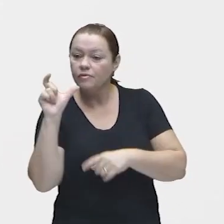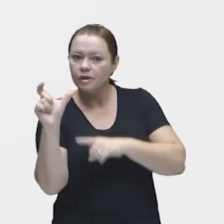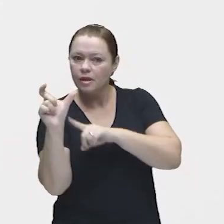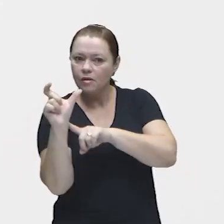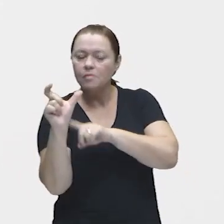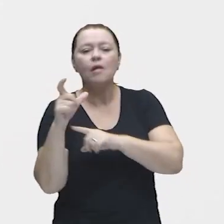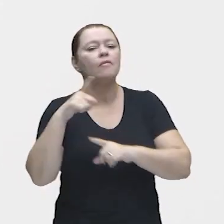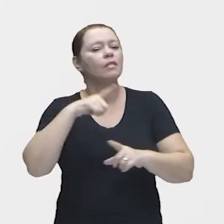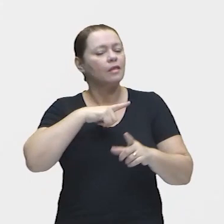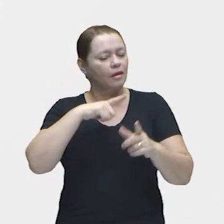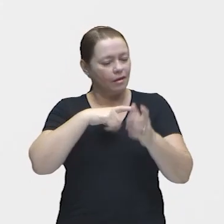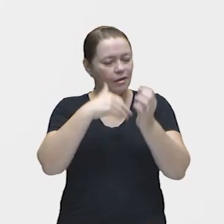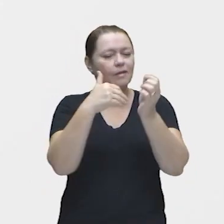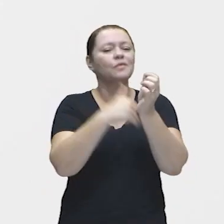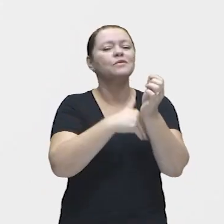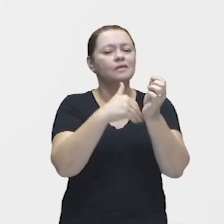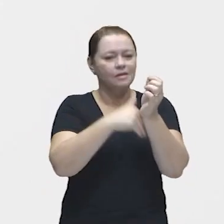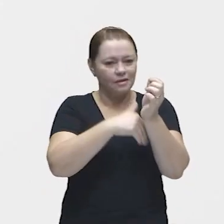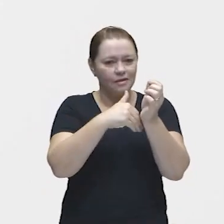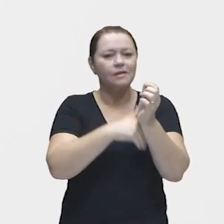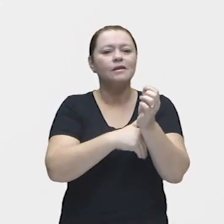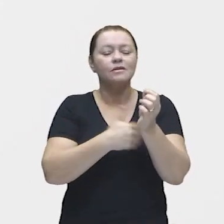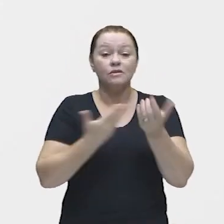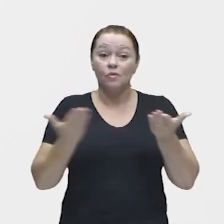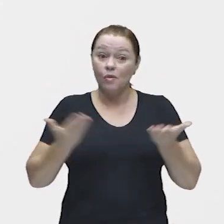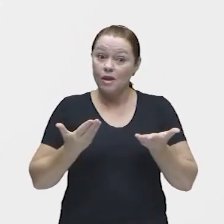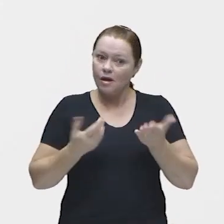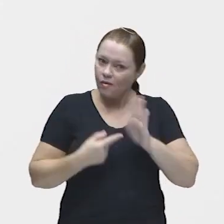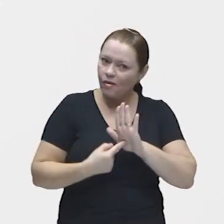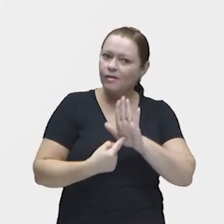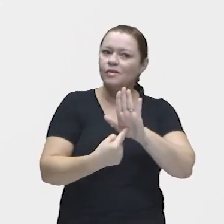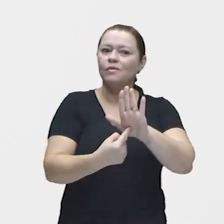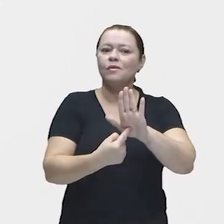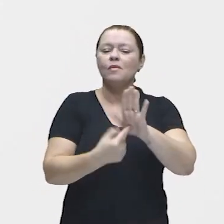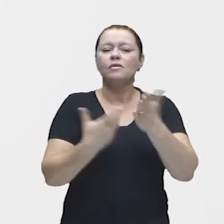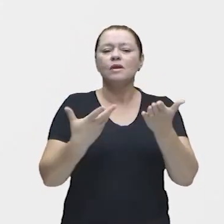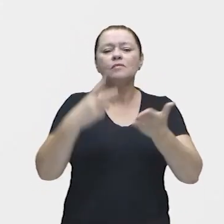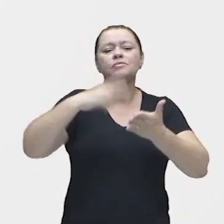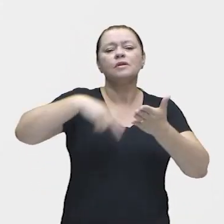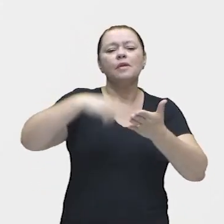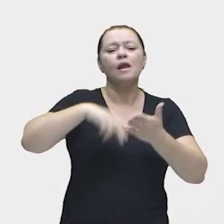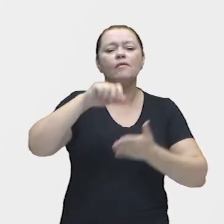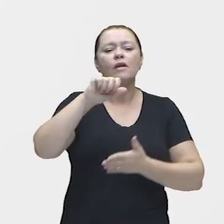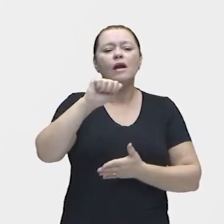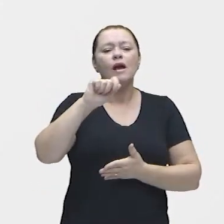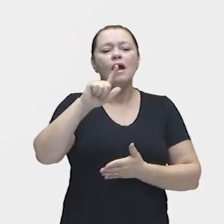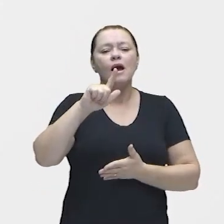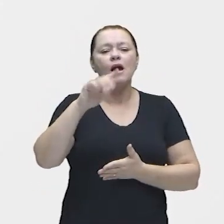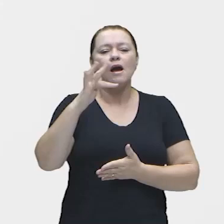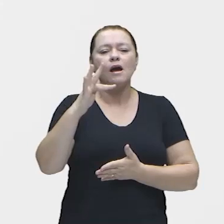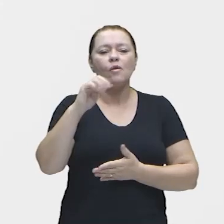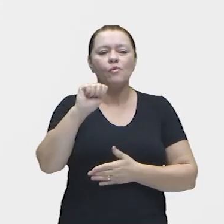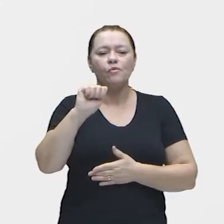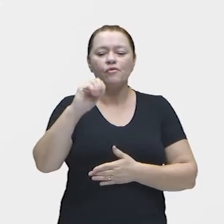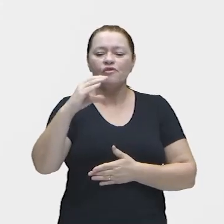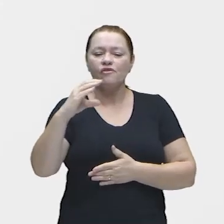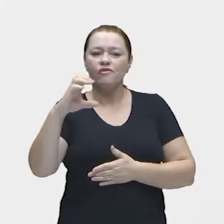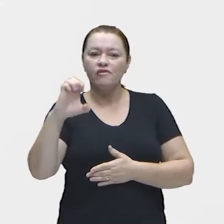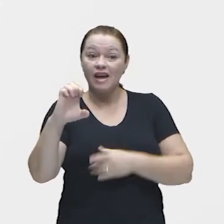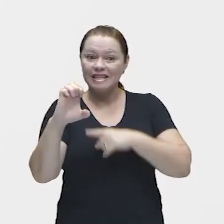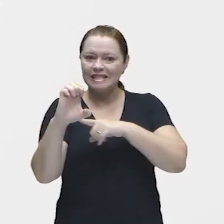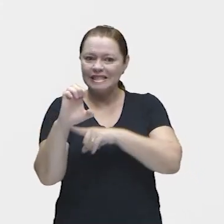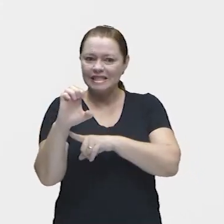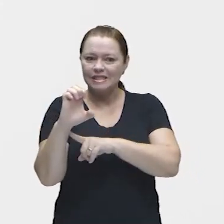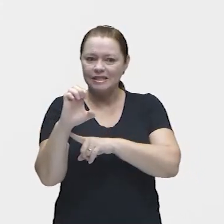segredinho aí, crianças, também. E é ele que nós vamos descobrir agora. Leia a palavra alface. Mais uma